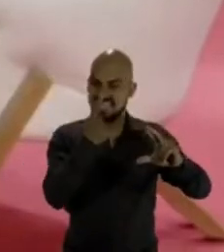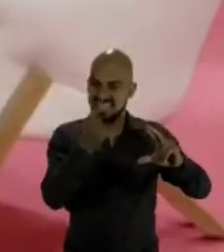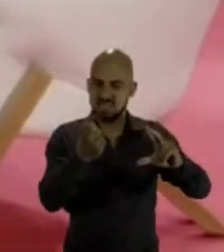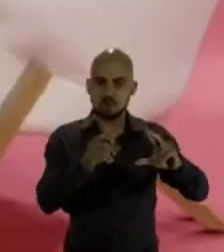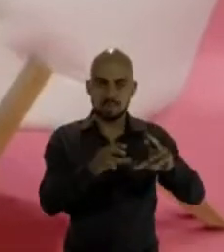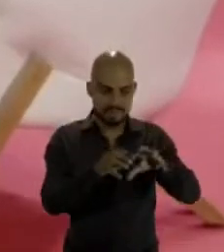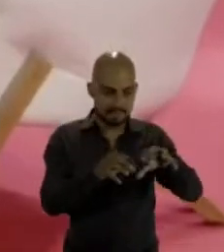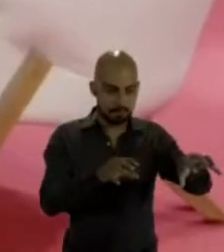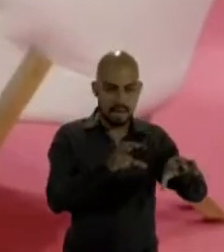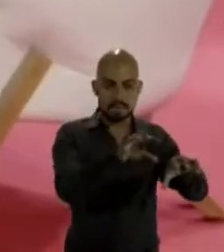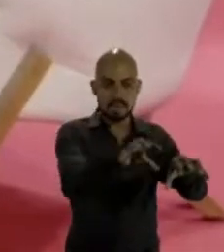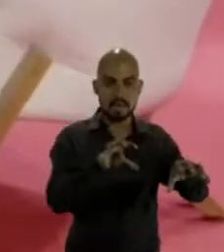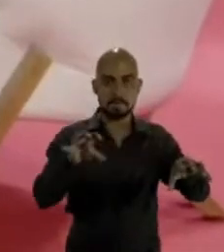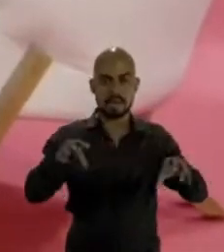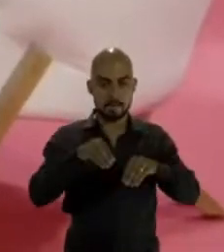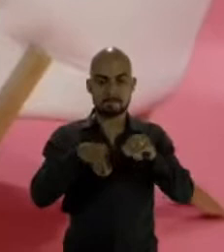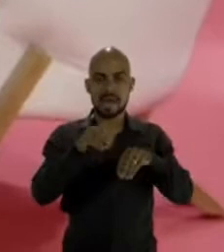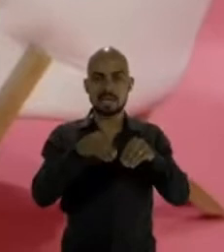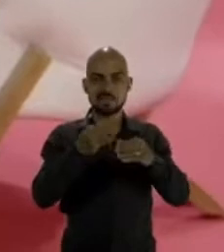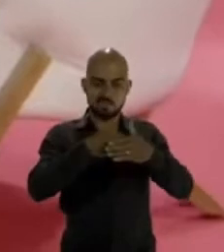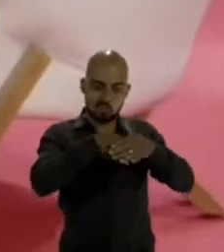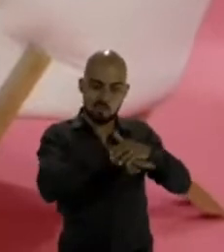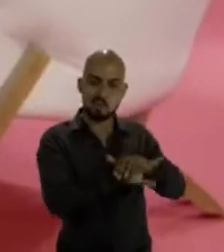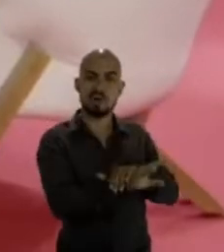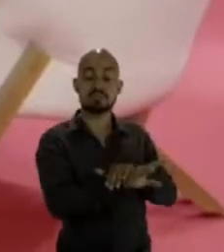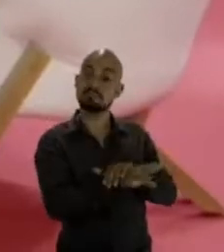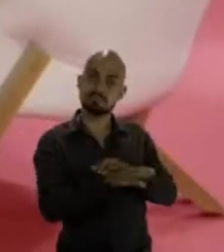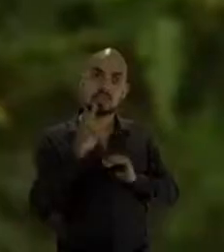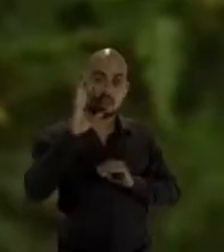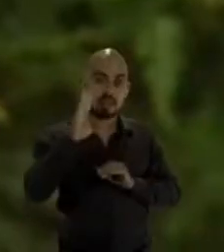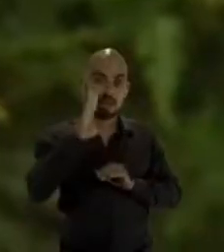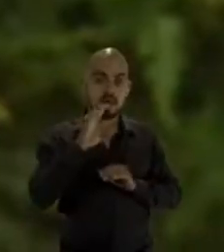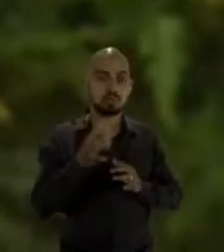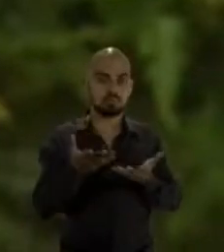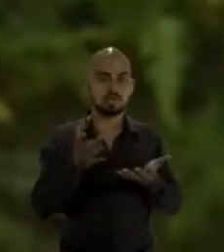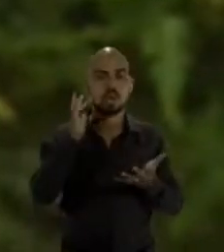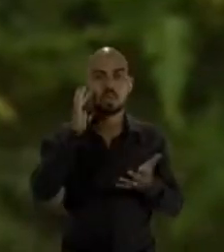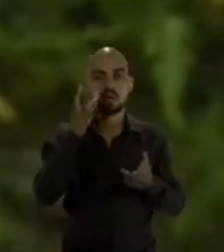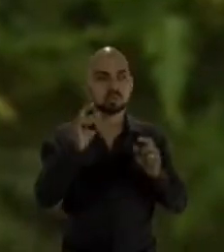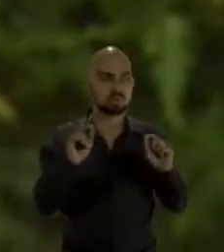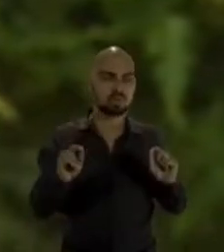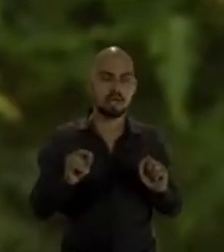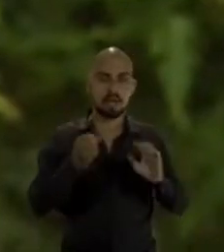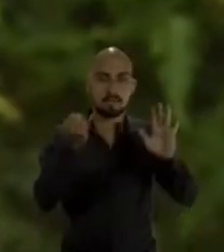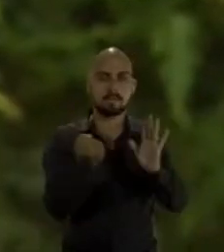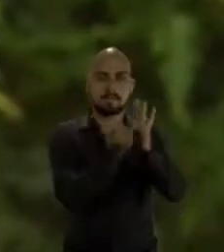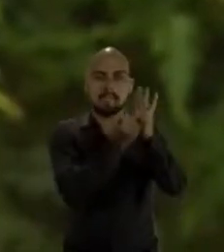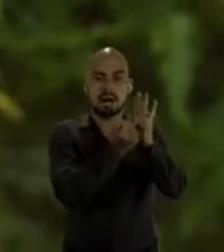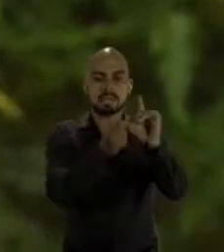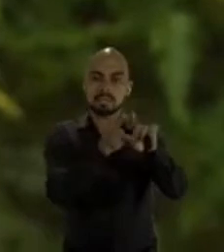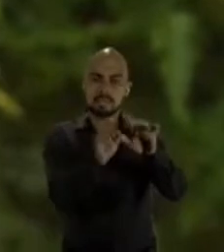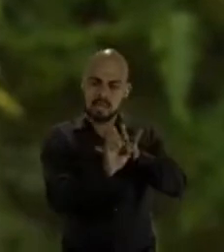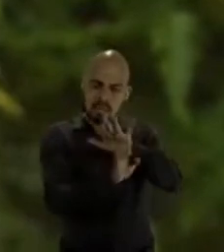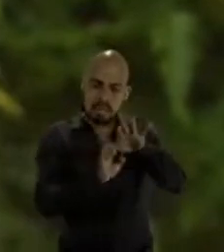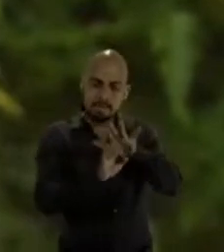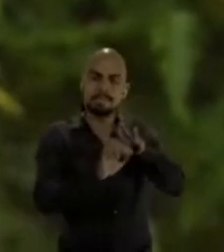gente guarda todos os plásticos e é muito legal, porque eu acho que a gente falando de grandes marcas, né, e de